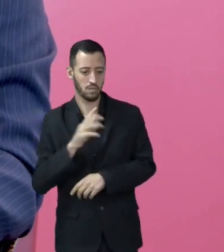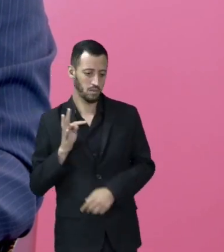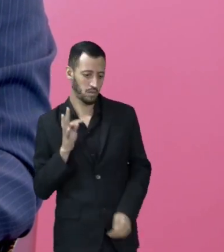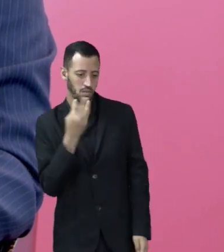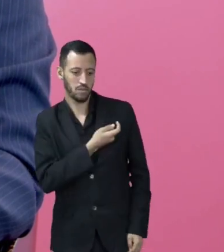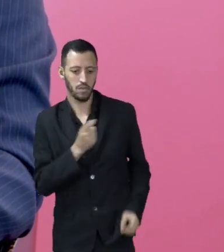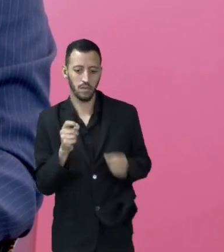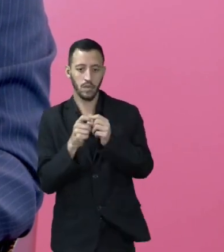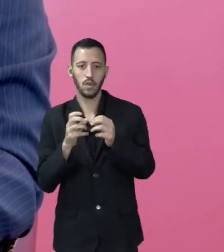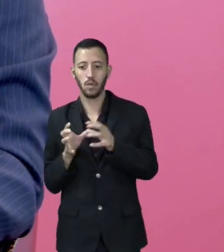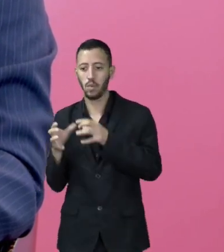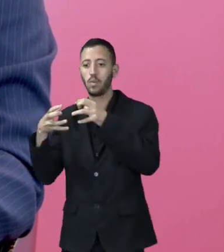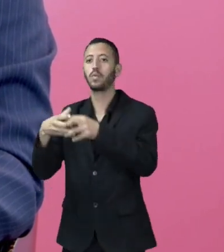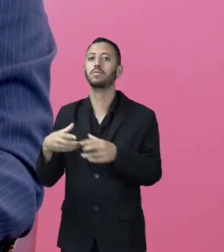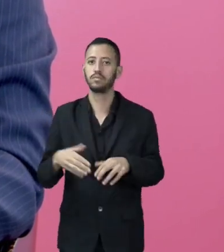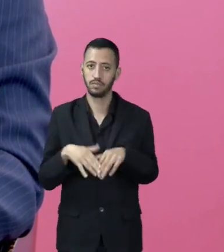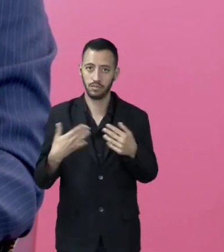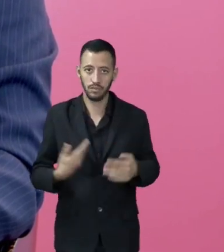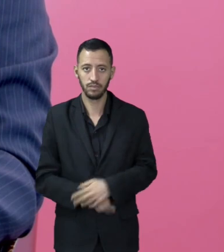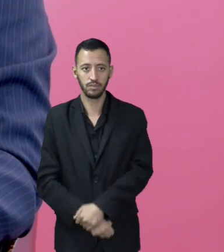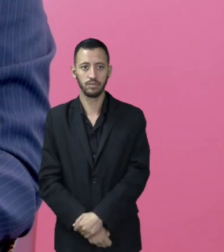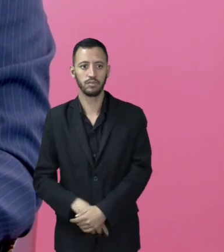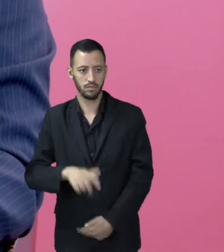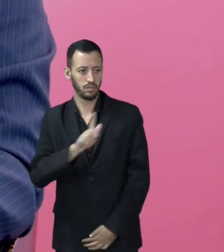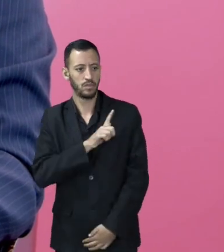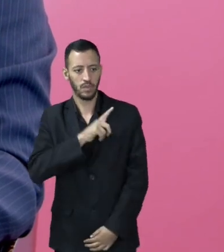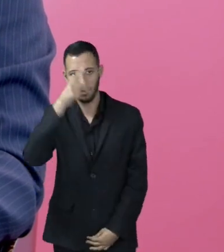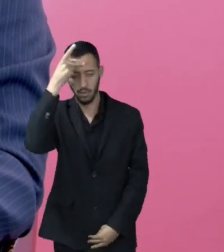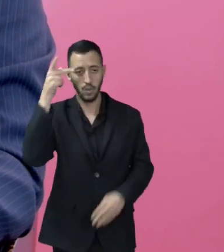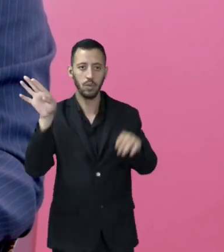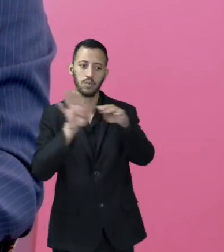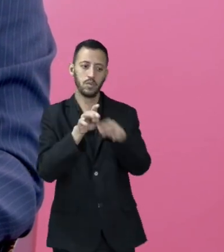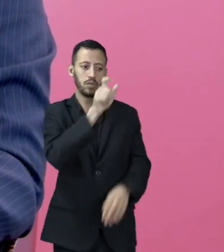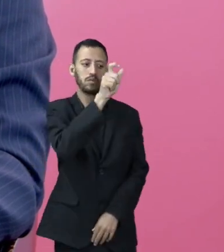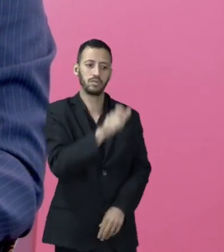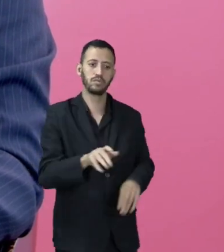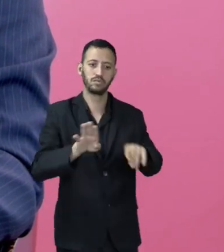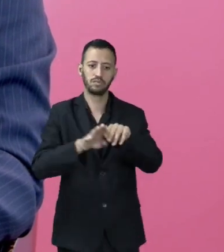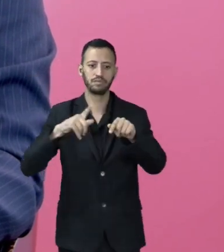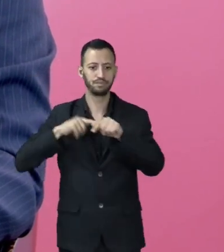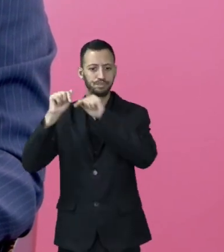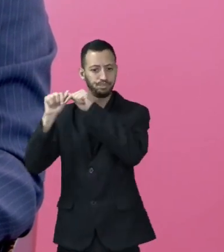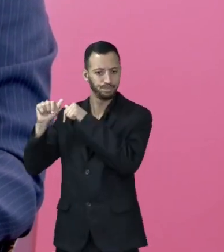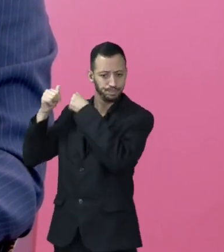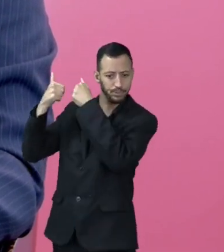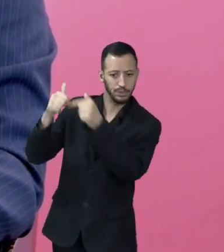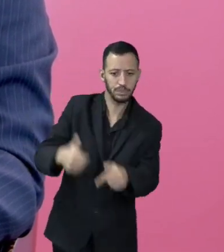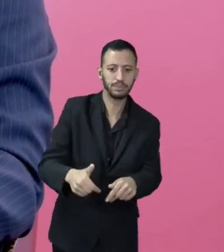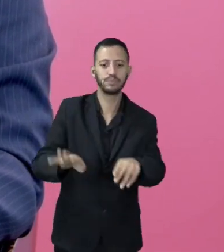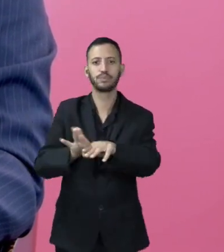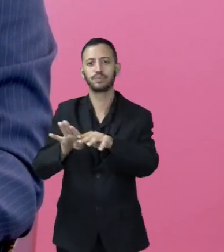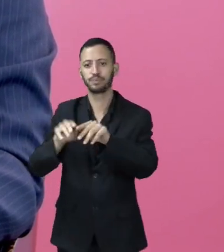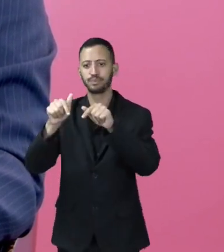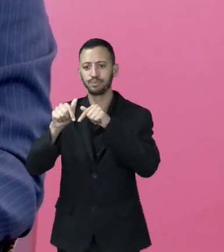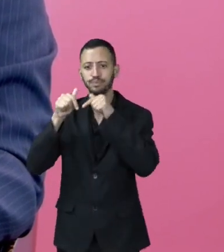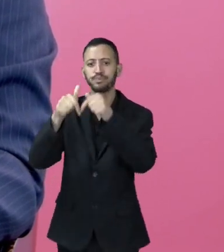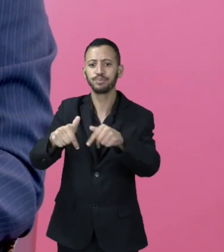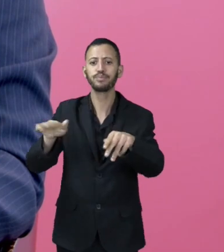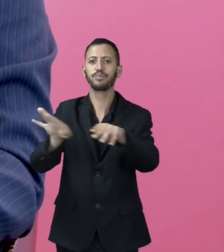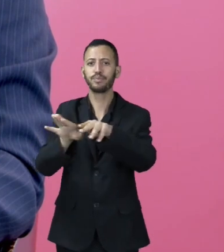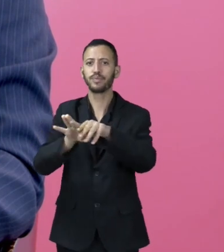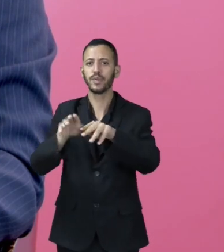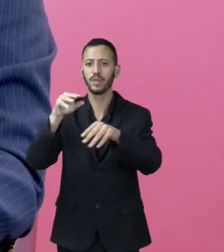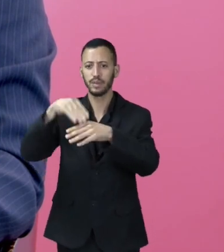fazem parte desse grupo, né? E aí a gente tem pessoas como você também aí que está na militância, que tá, né, lutando também